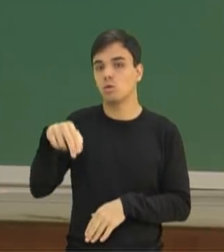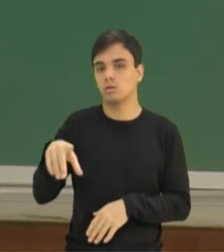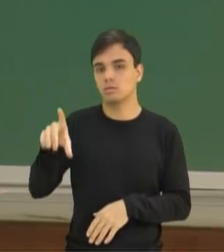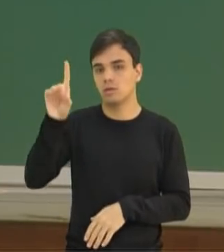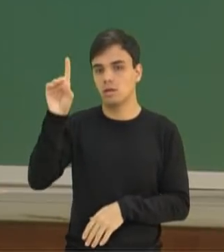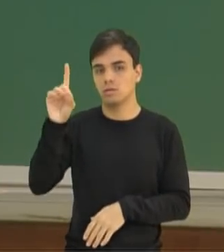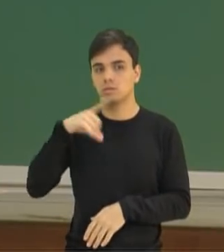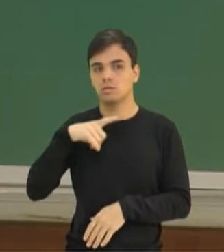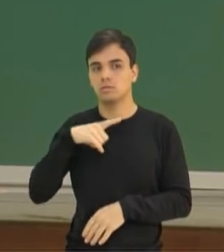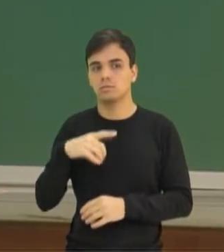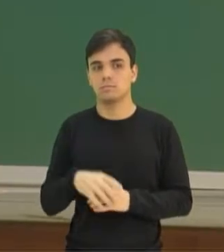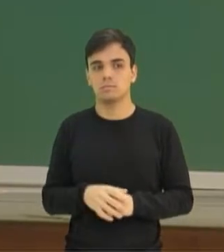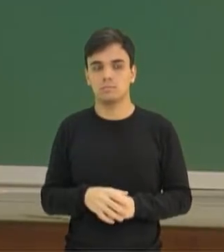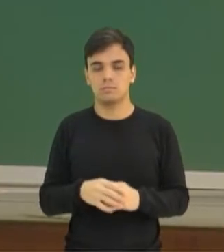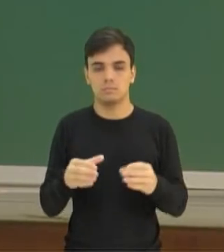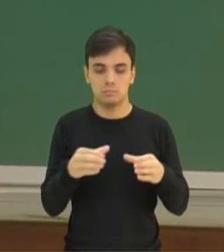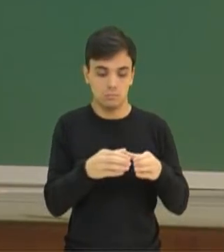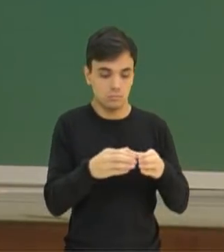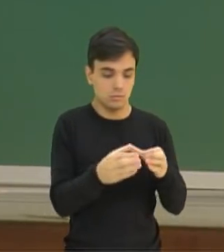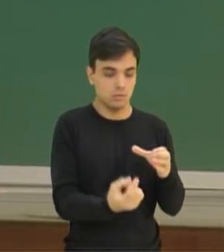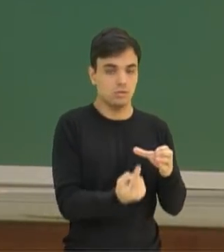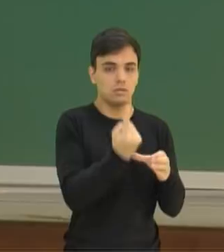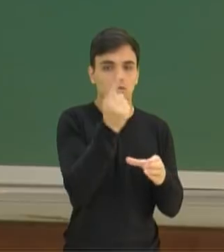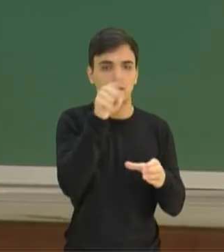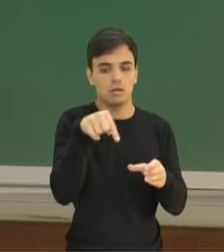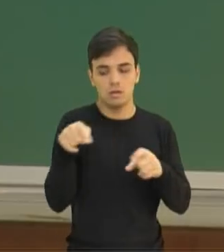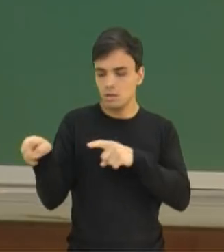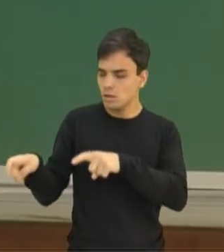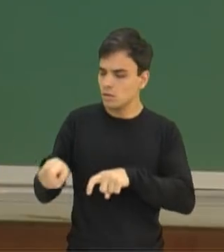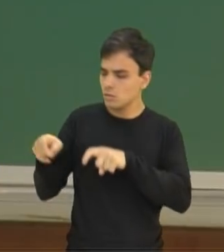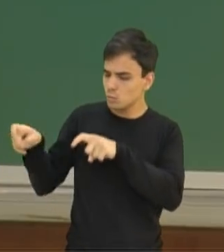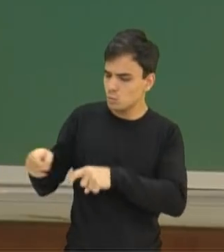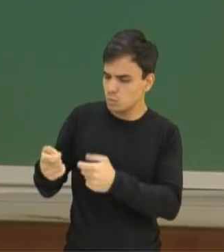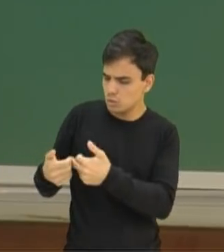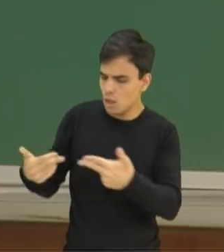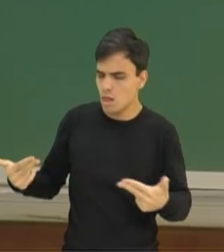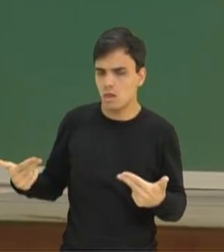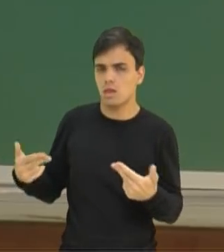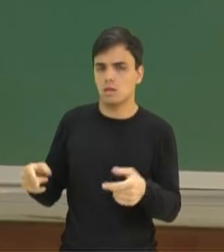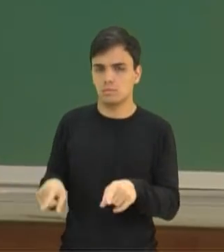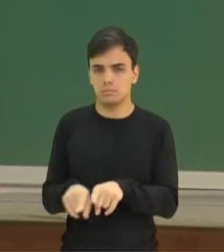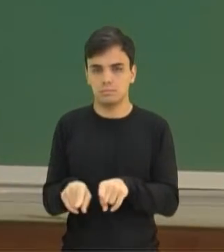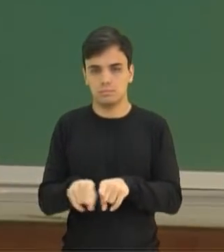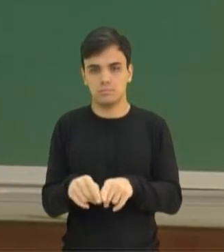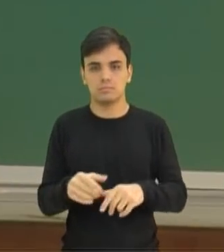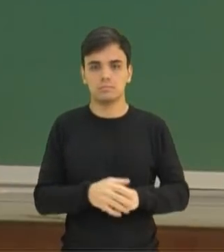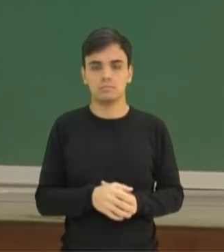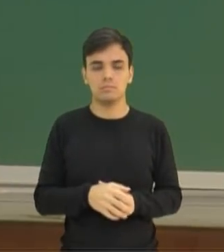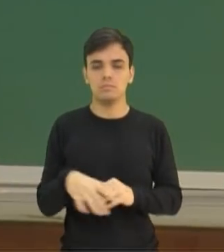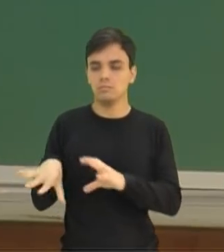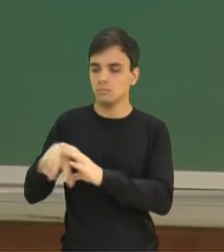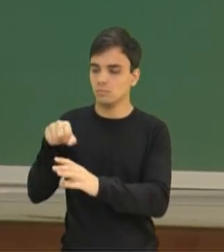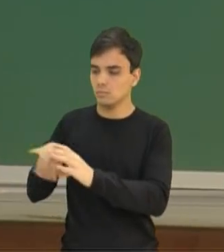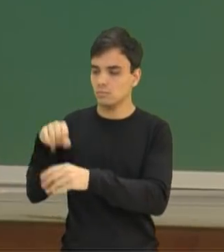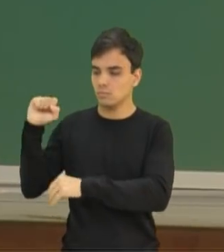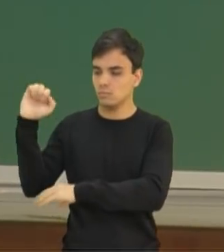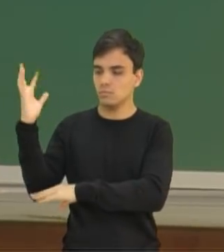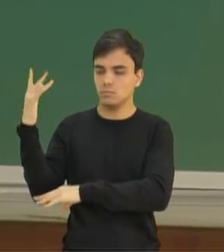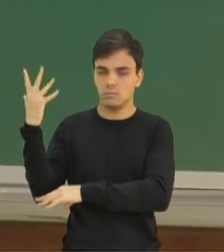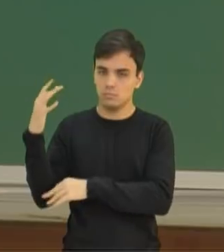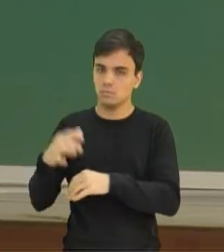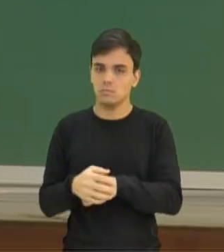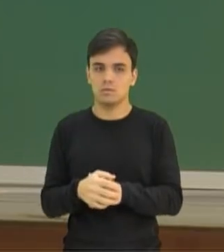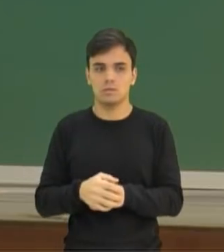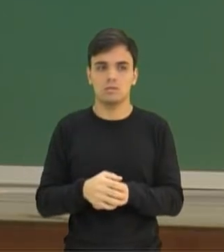O setor primário, que é agricultura, pecuária, extrativismo. Tem muitas pessoas ocupadas